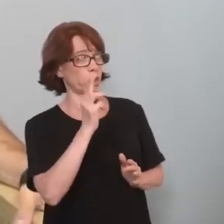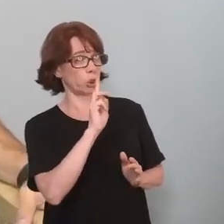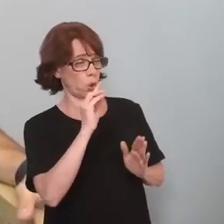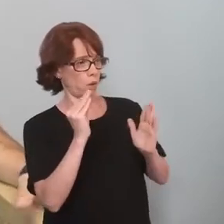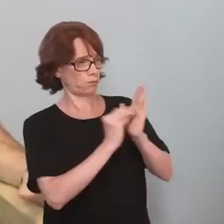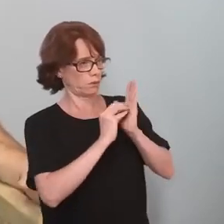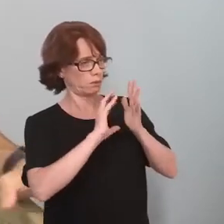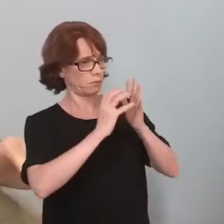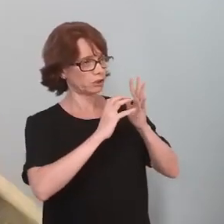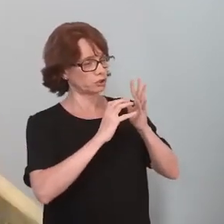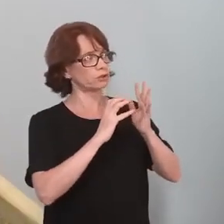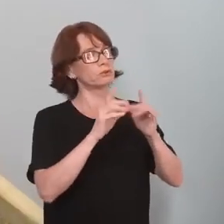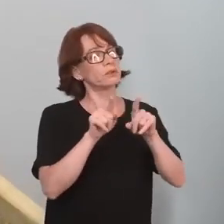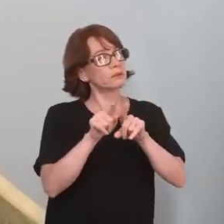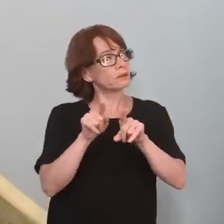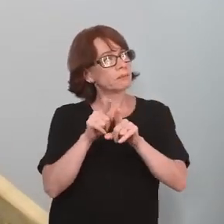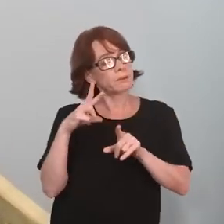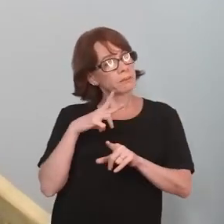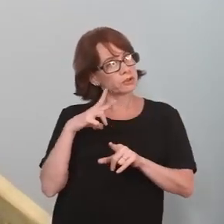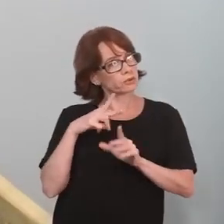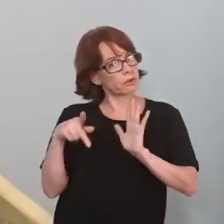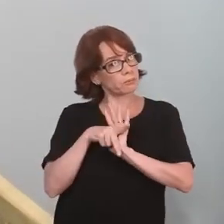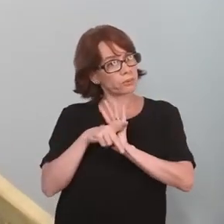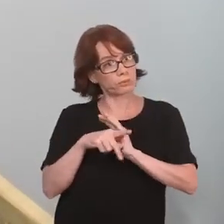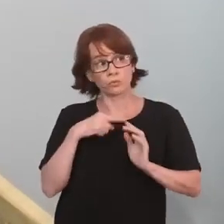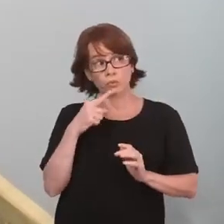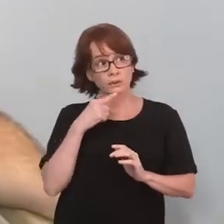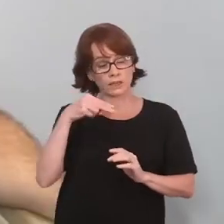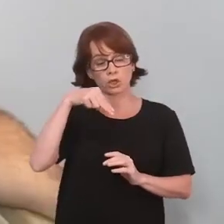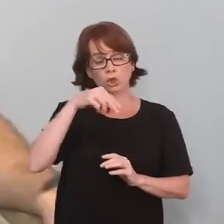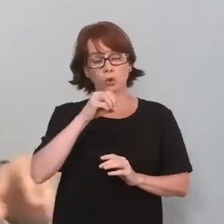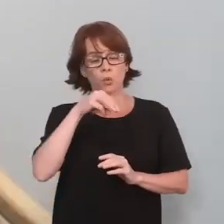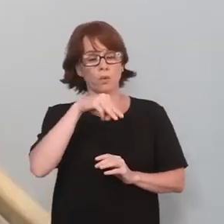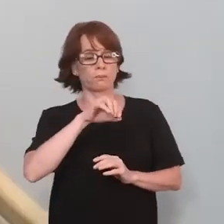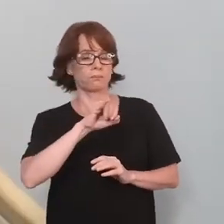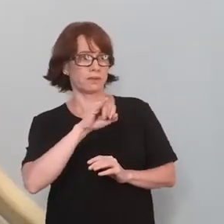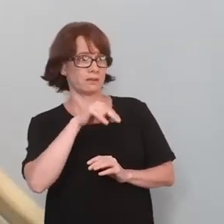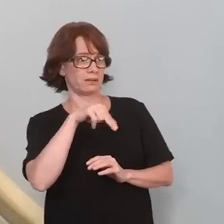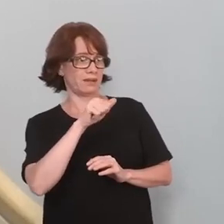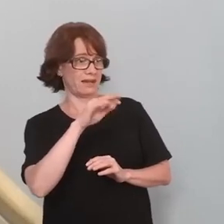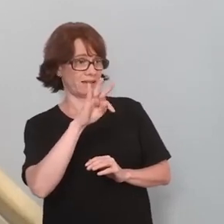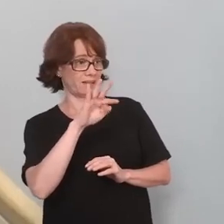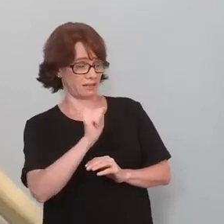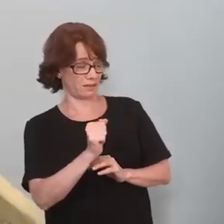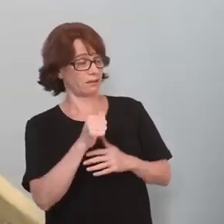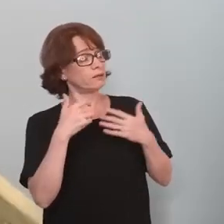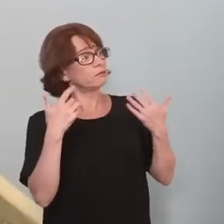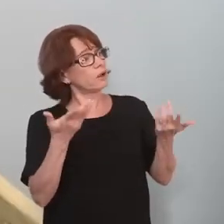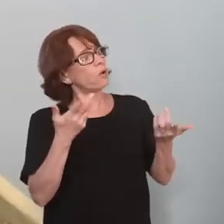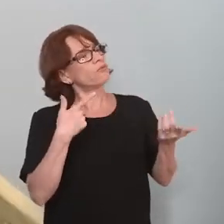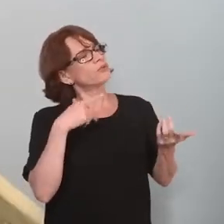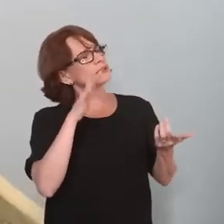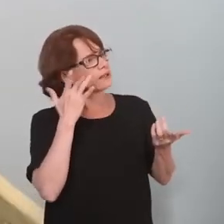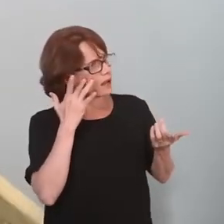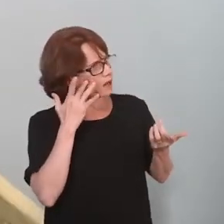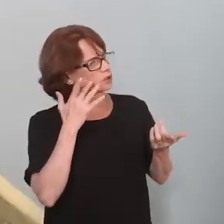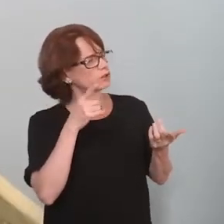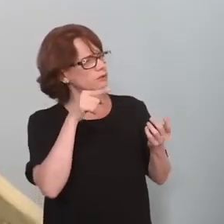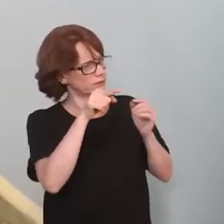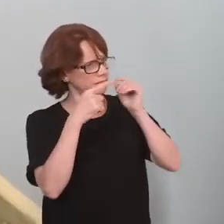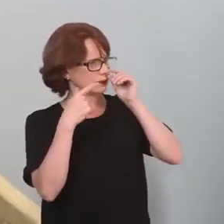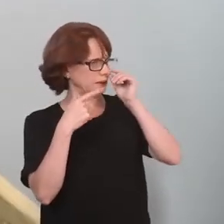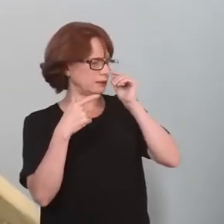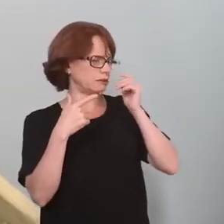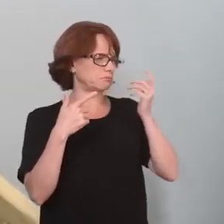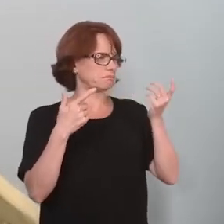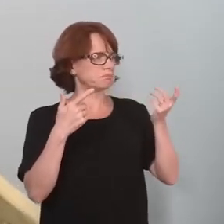têm de montar uma nominata e vou levar isso para o nosso campo da direita. Você acha que a gente devia fazer uma força-tarefa para formar lideranças